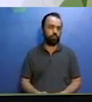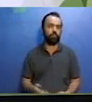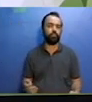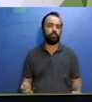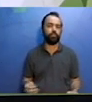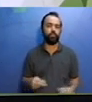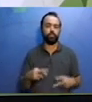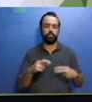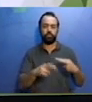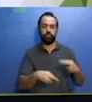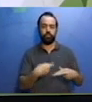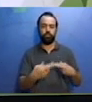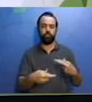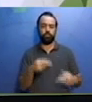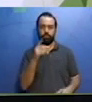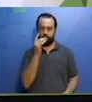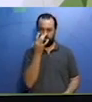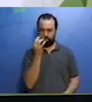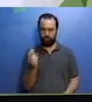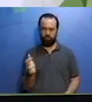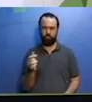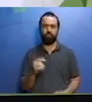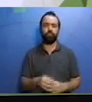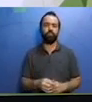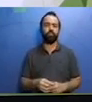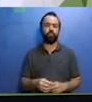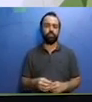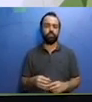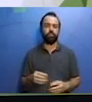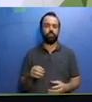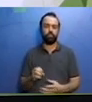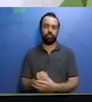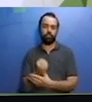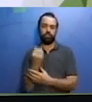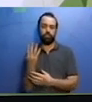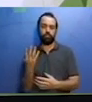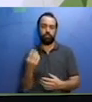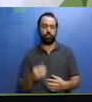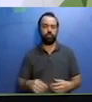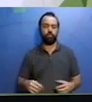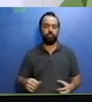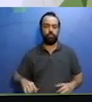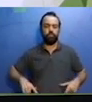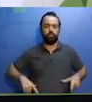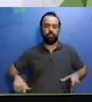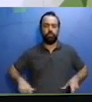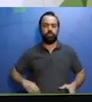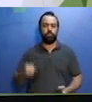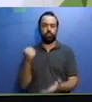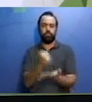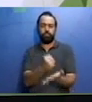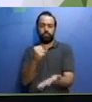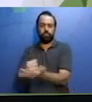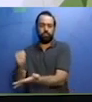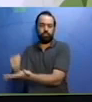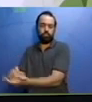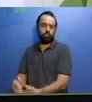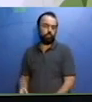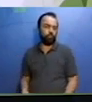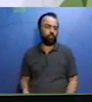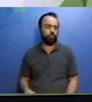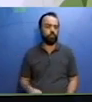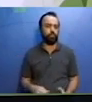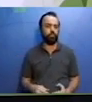gente recicla o lixo, esse processo ele vai gerar vários empregos, porque novas oportunidades, a